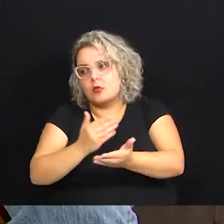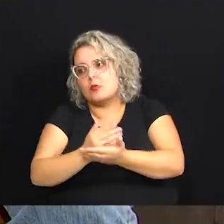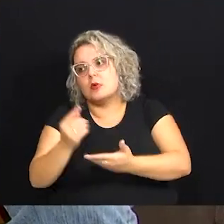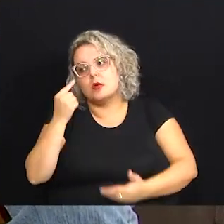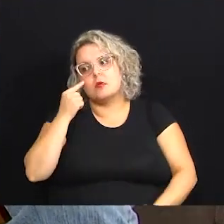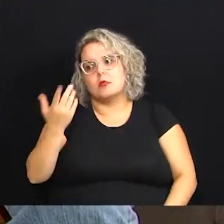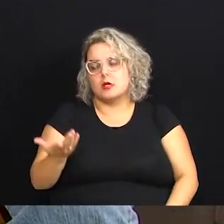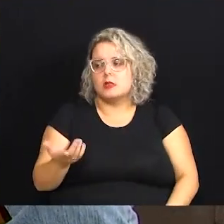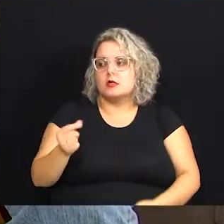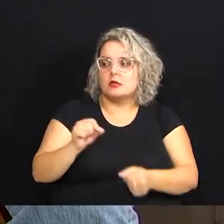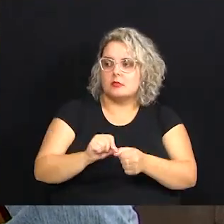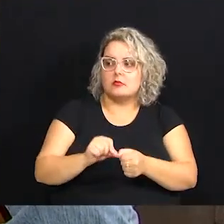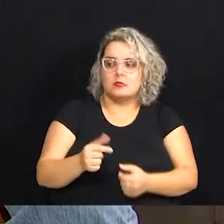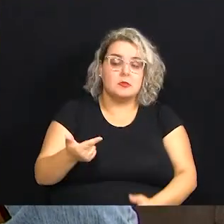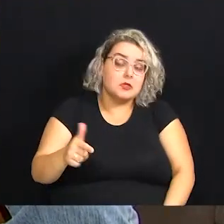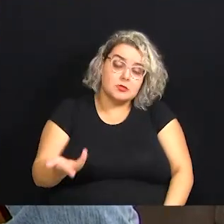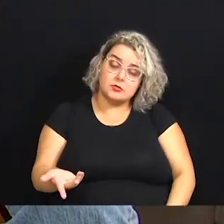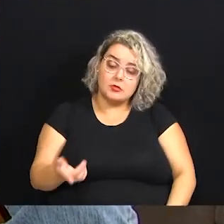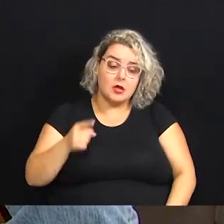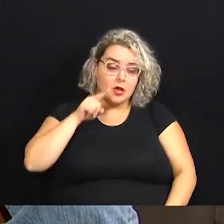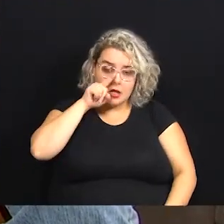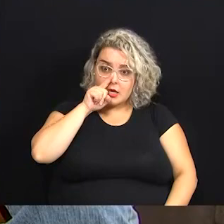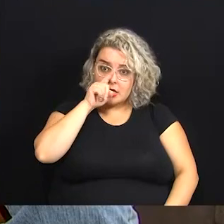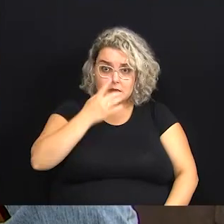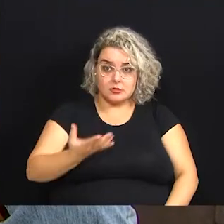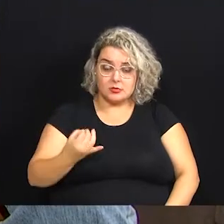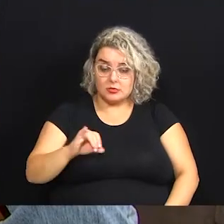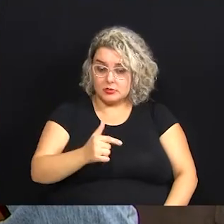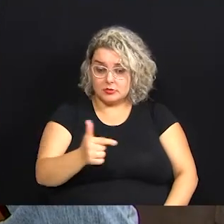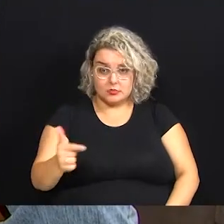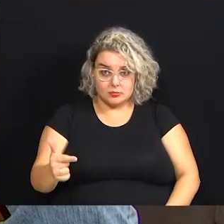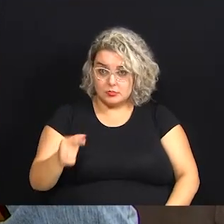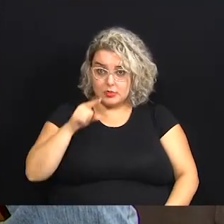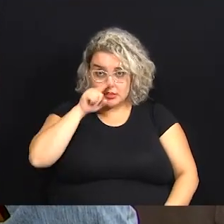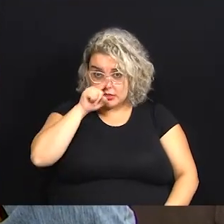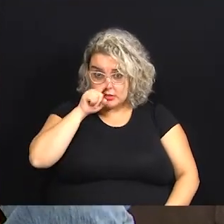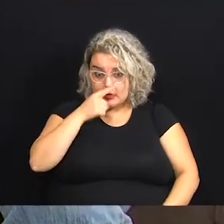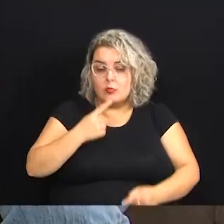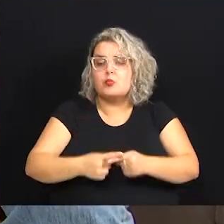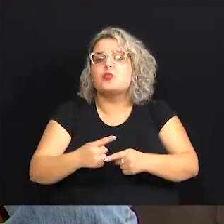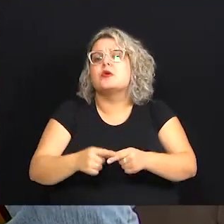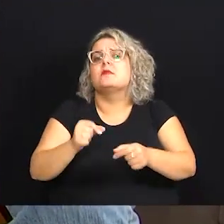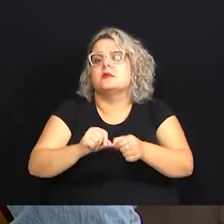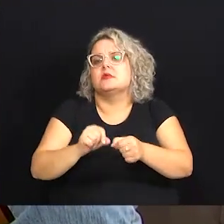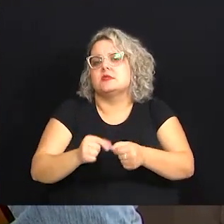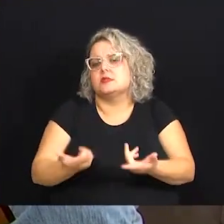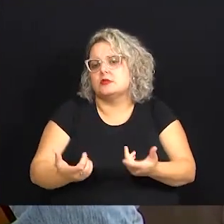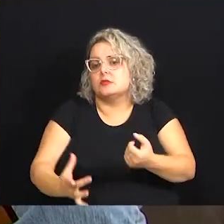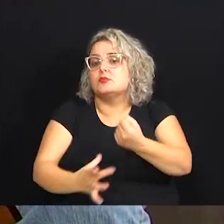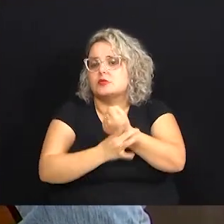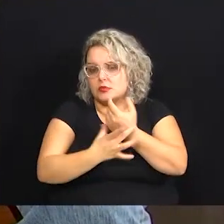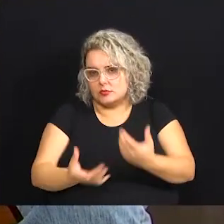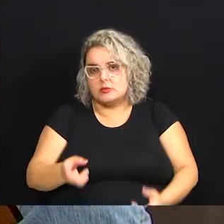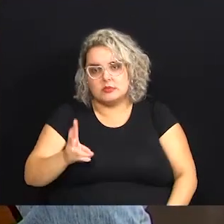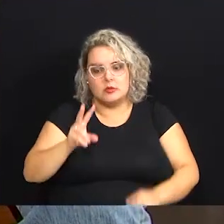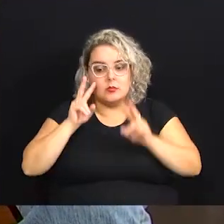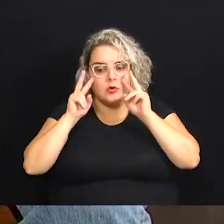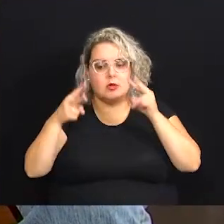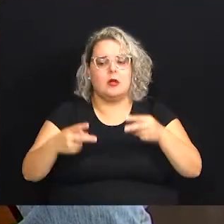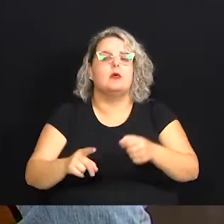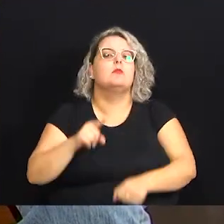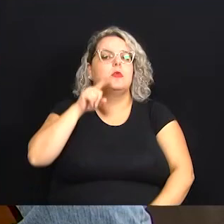começar a pensar fazer. Mas, de novo, é a questão de risco. Se não existe o risco, para que fazer o seguro? Então, sempre olhar para o